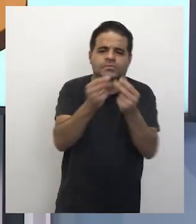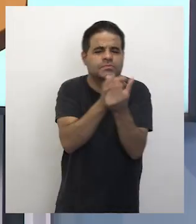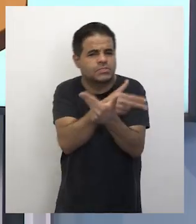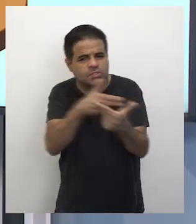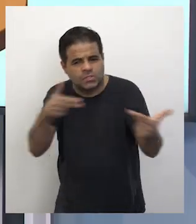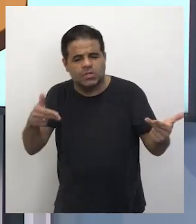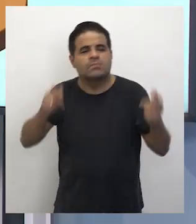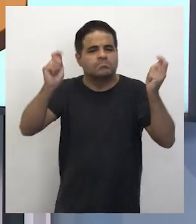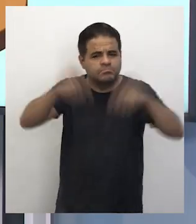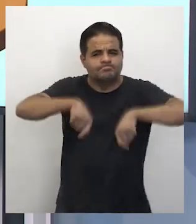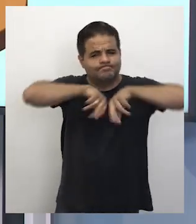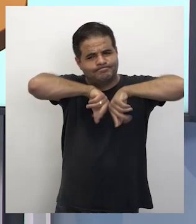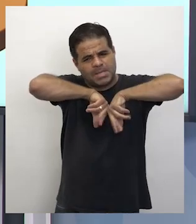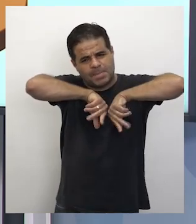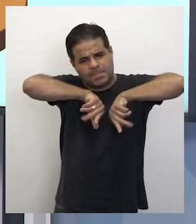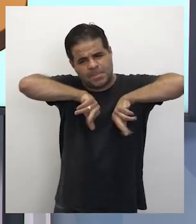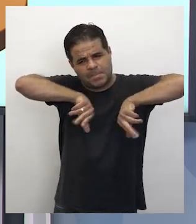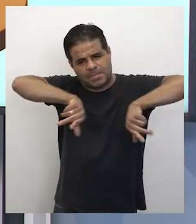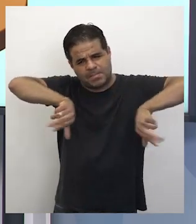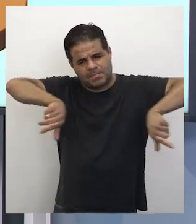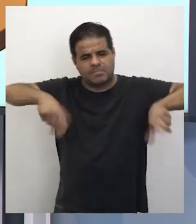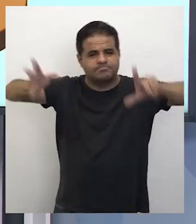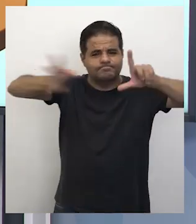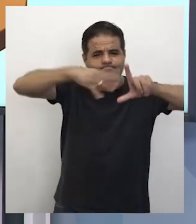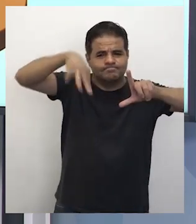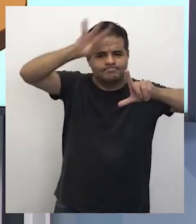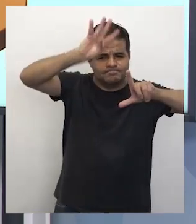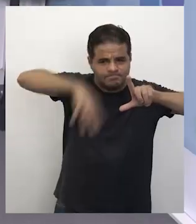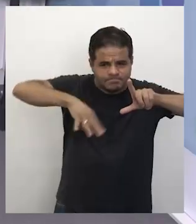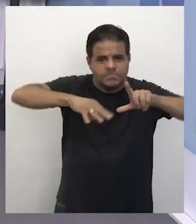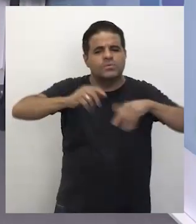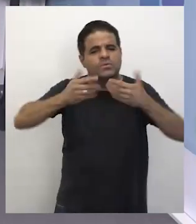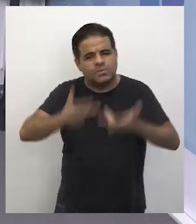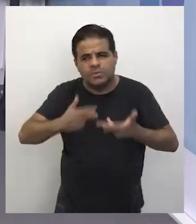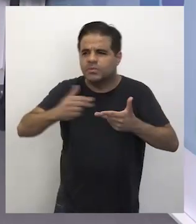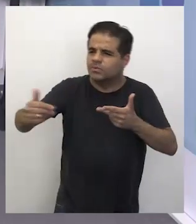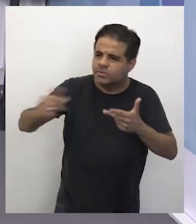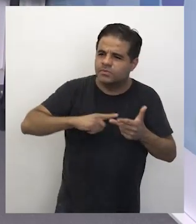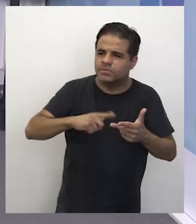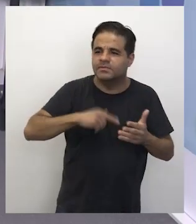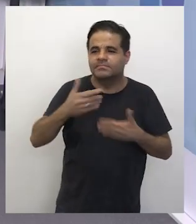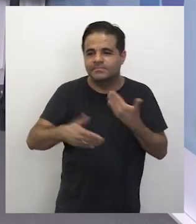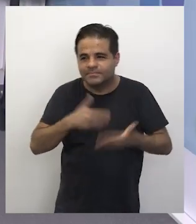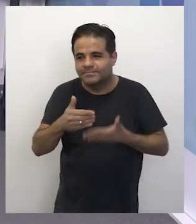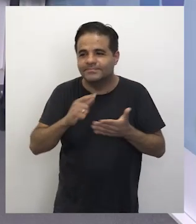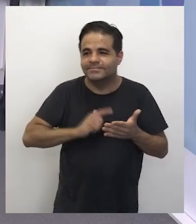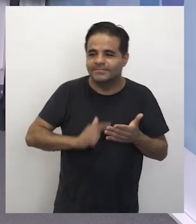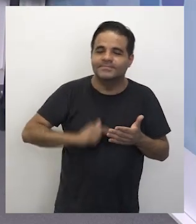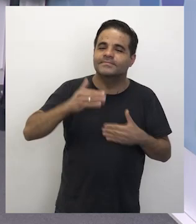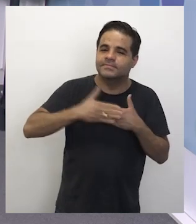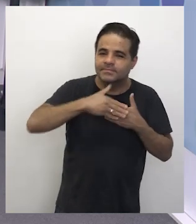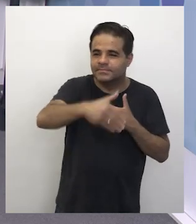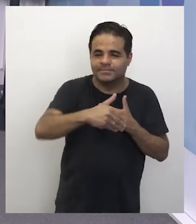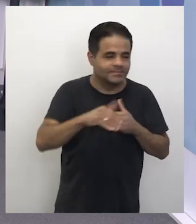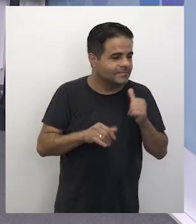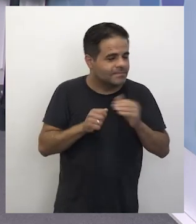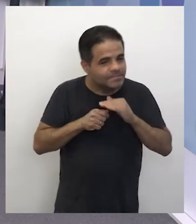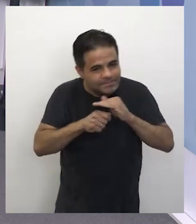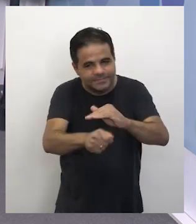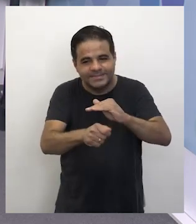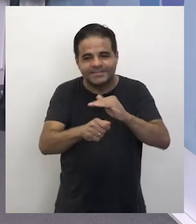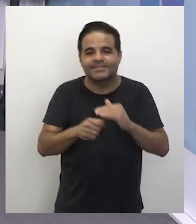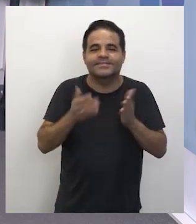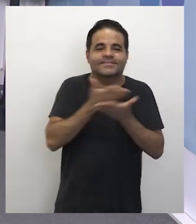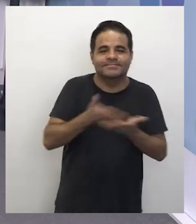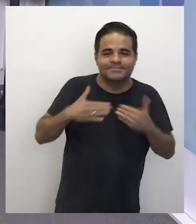poderiam diversificar aí a nossa matriz, né? Bacana, né? Tem uma noção aí como é que seria, né? Que tem que ter mais investimentos em